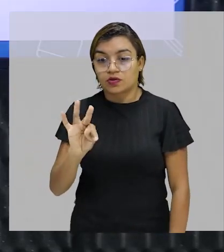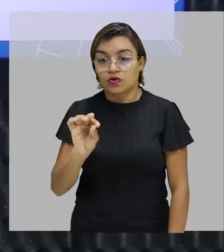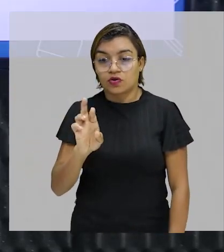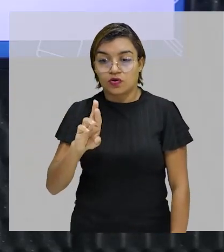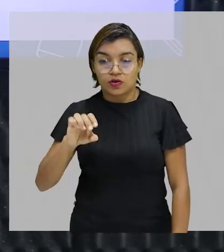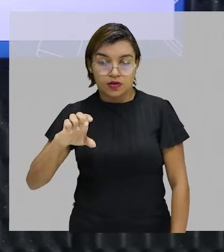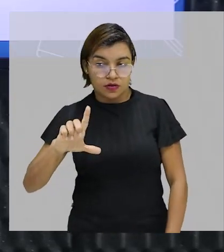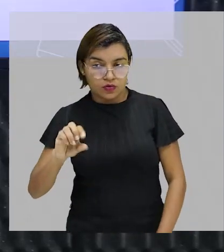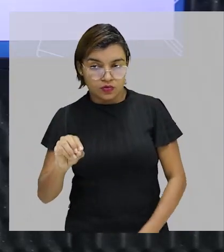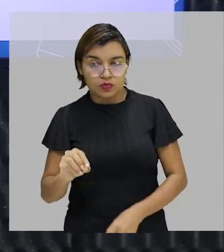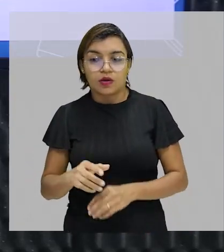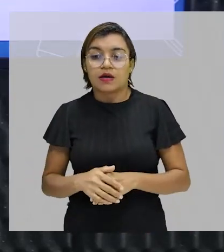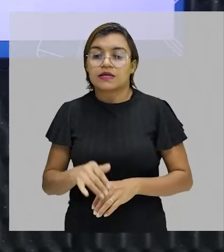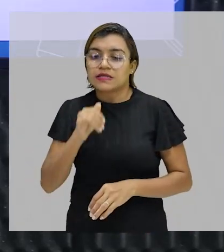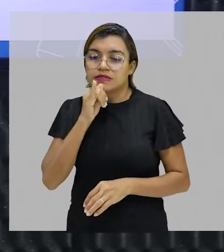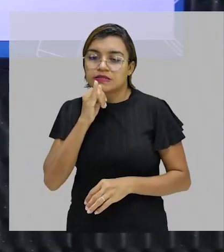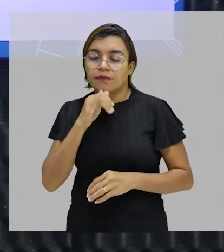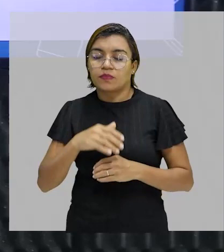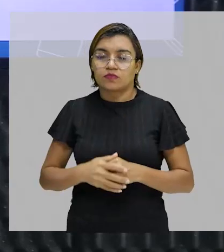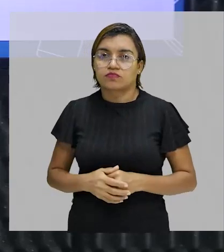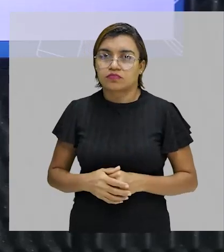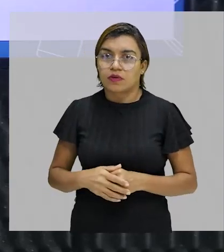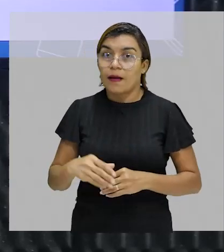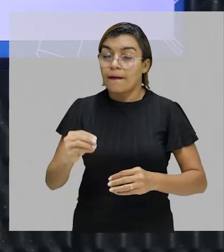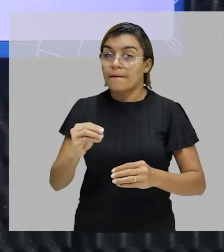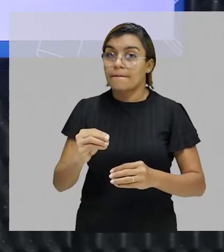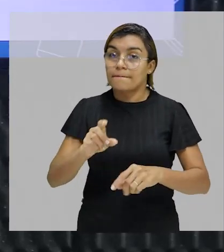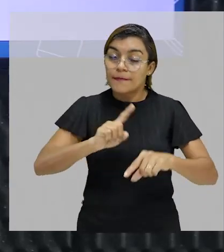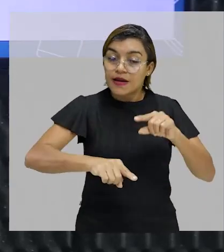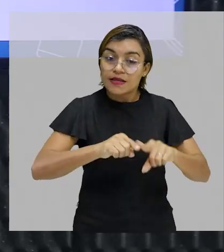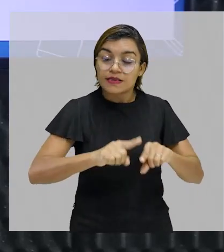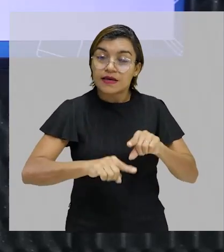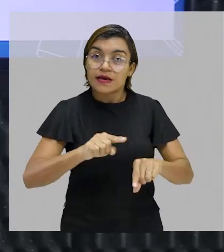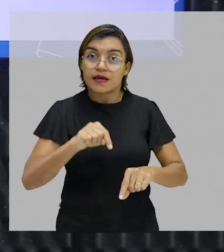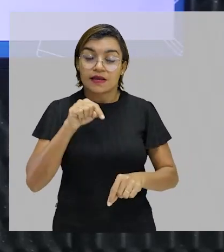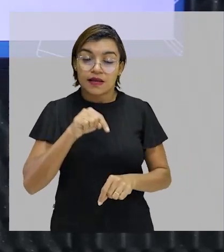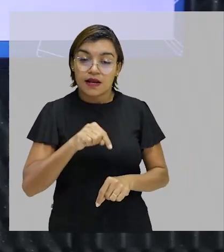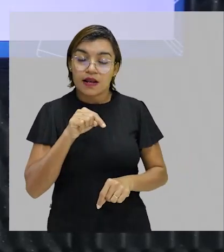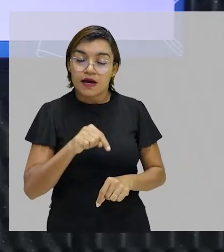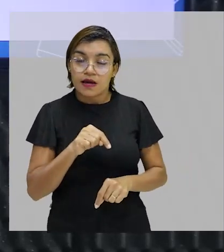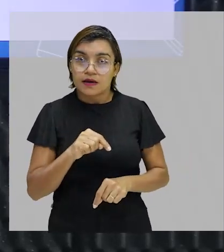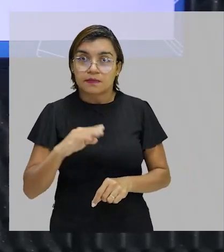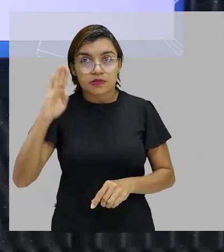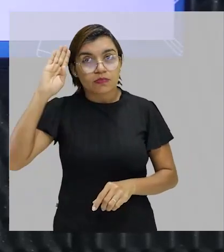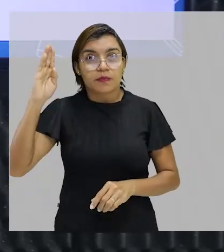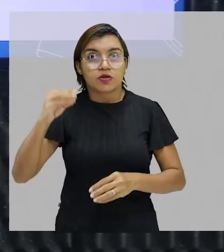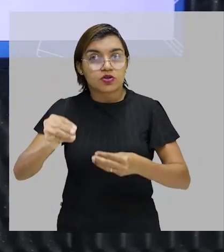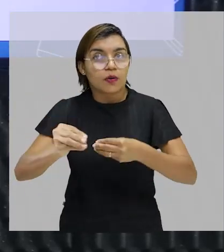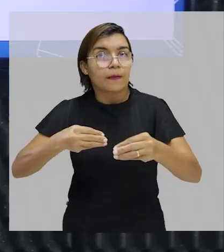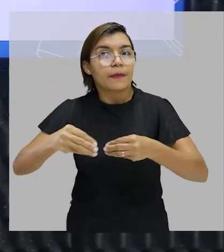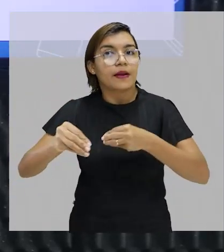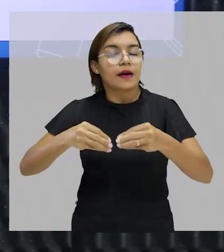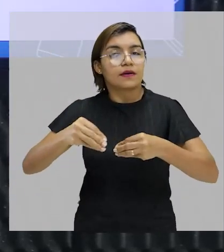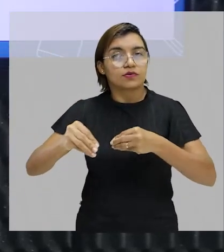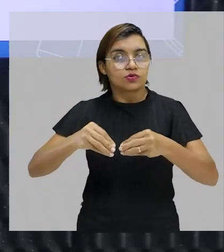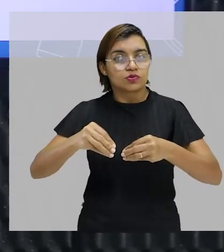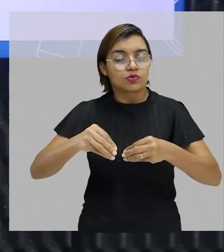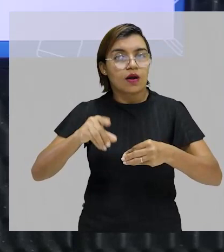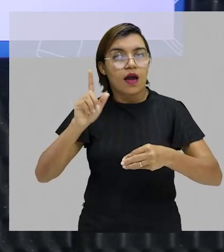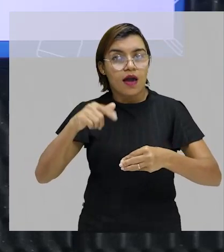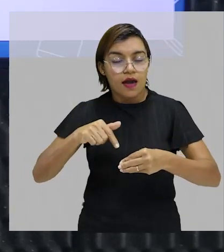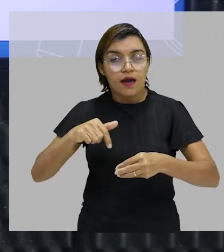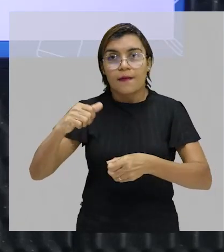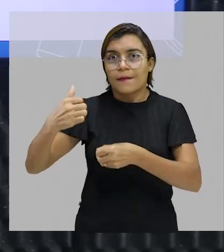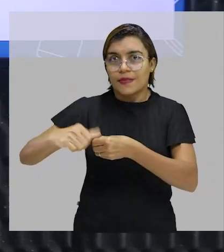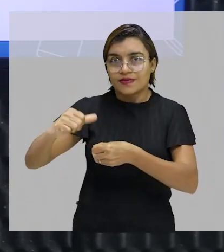matéria-prima para esses polímeros sintéticos, especialmente para os plásticos, a matéria-prima é o